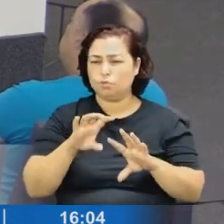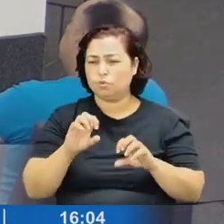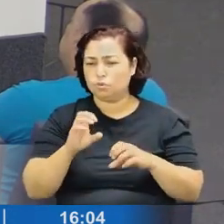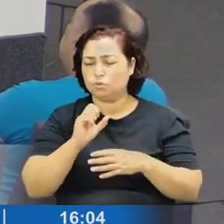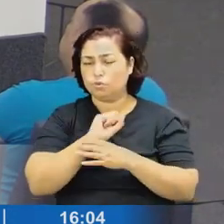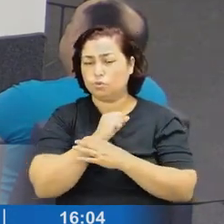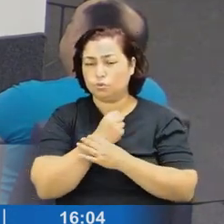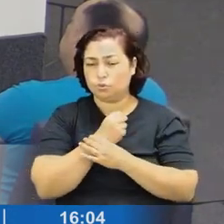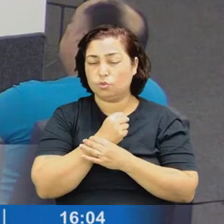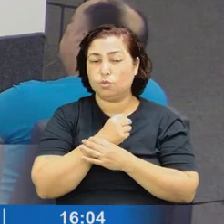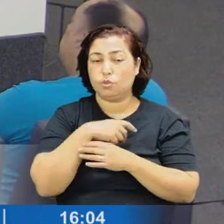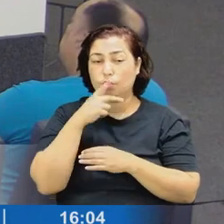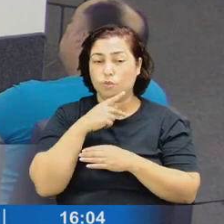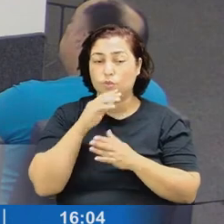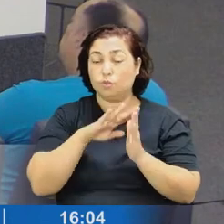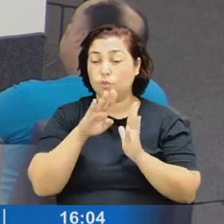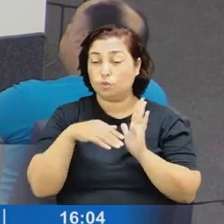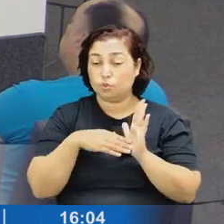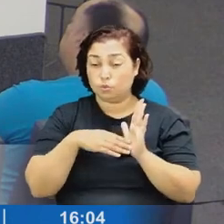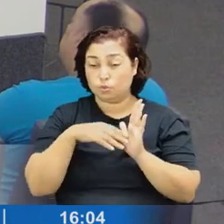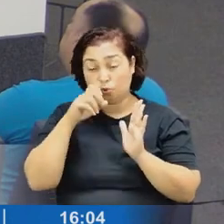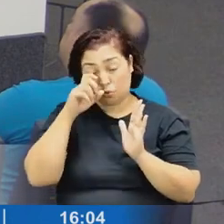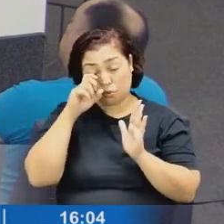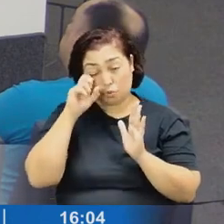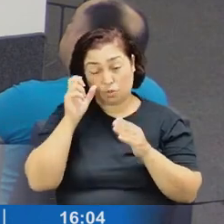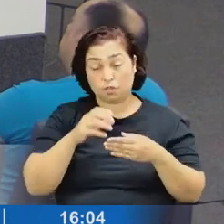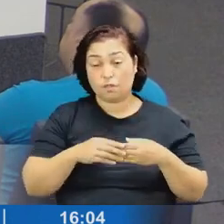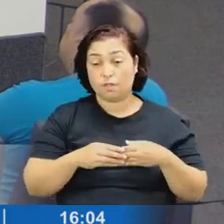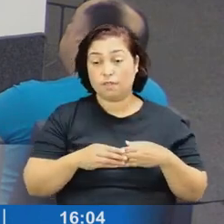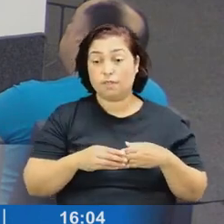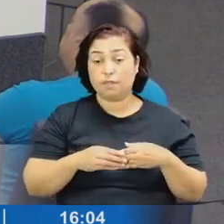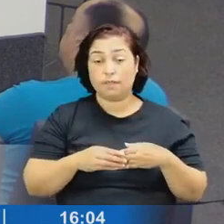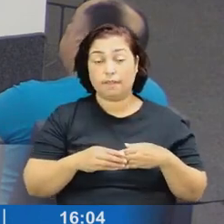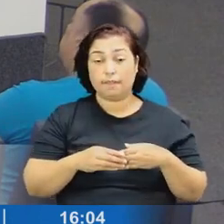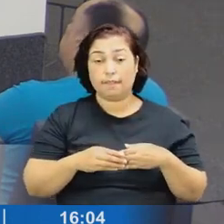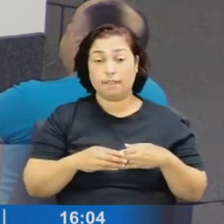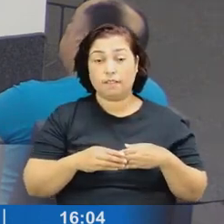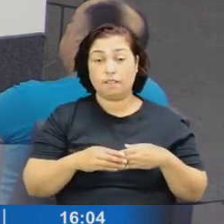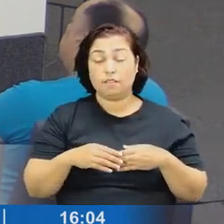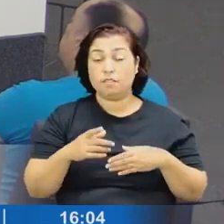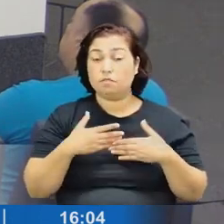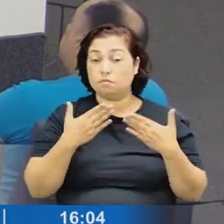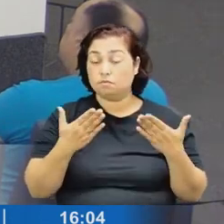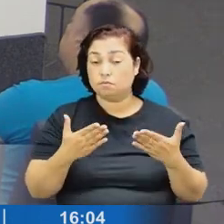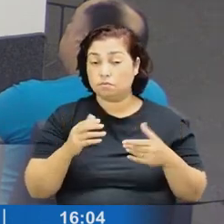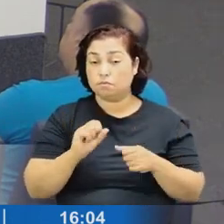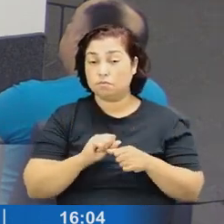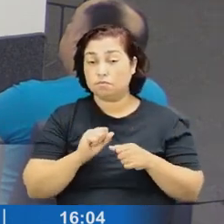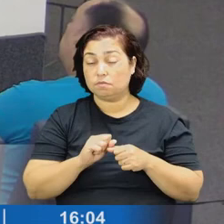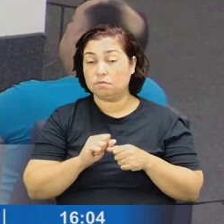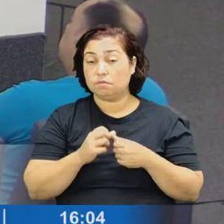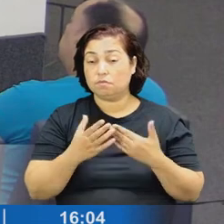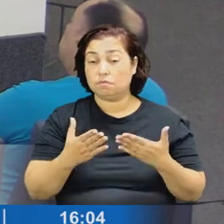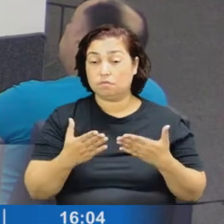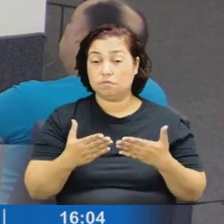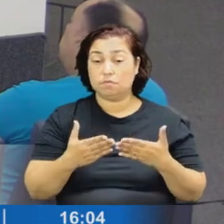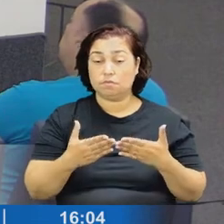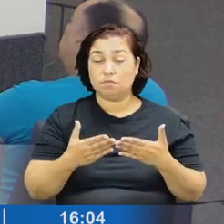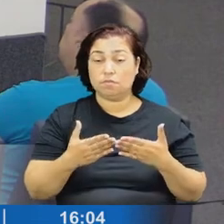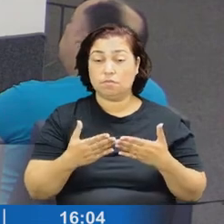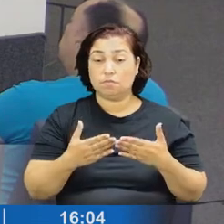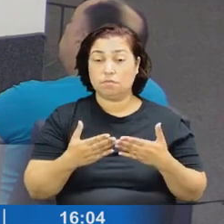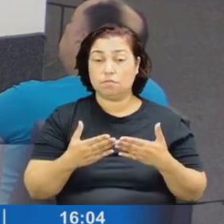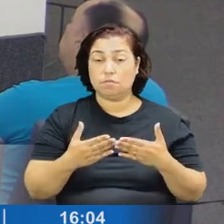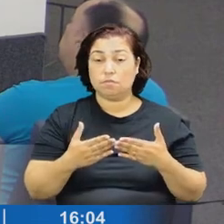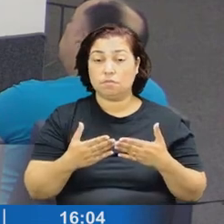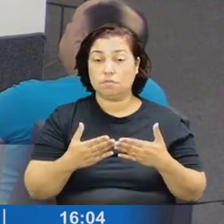falava por tudo né que você tinha só um tempinho ali para se expor Então se era generalista tinha dinheiro do cabo eleitoral surge a rua toda Coligação te ajudava